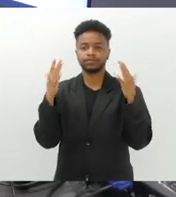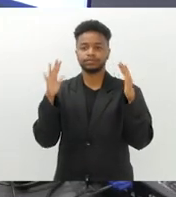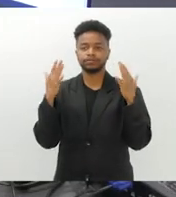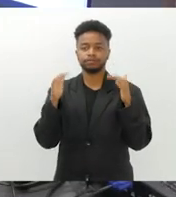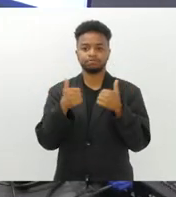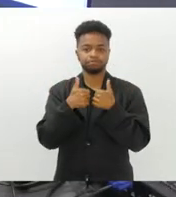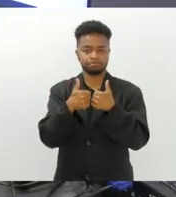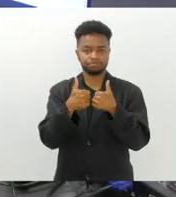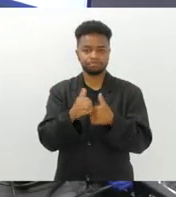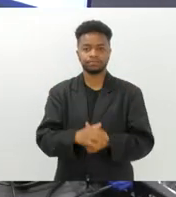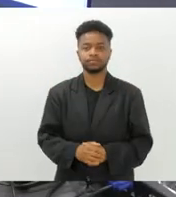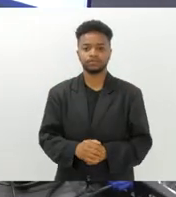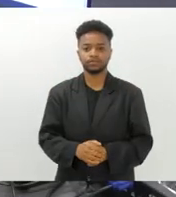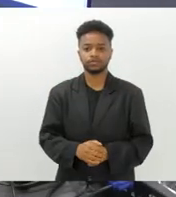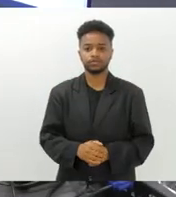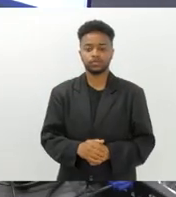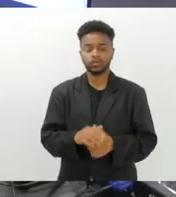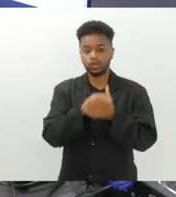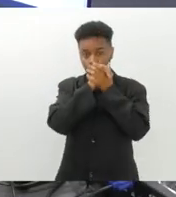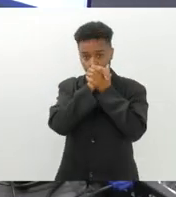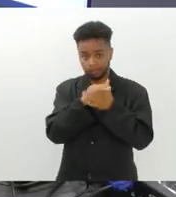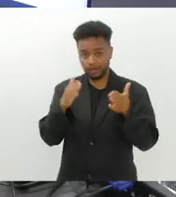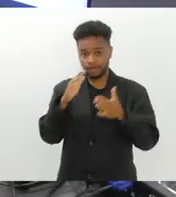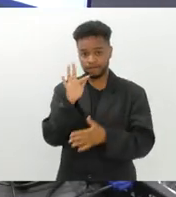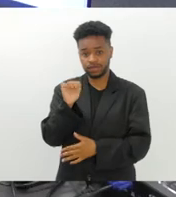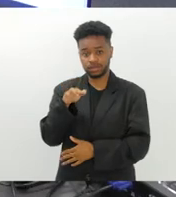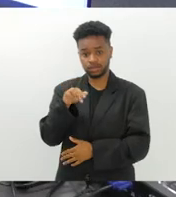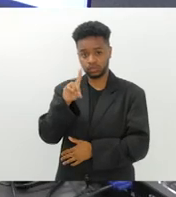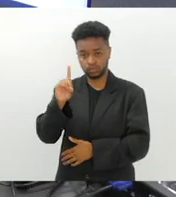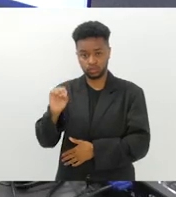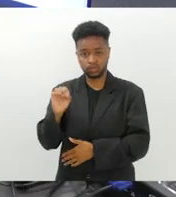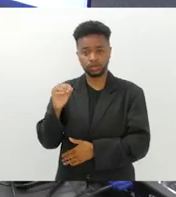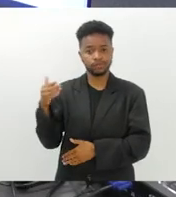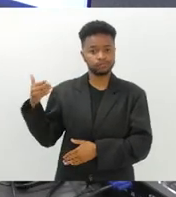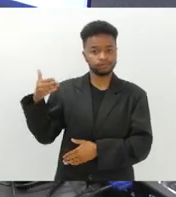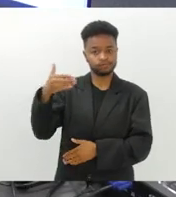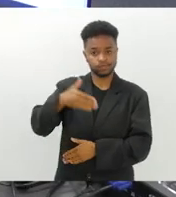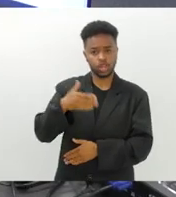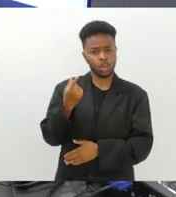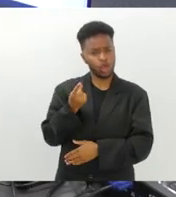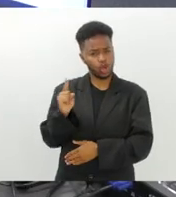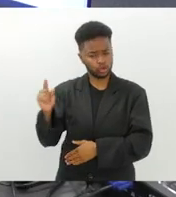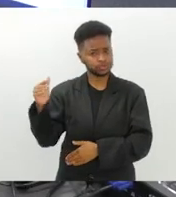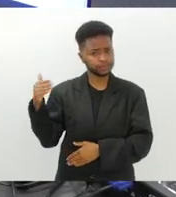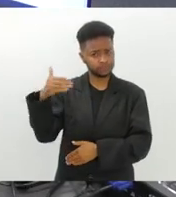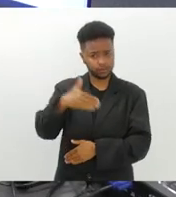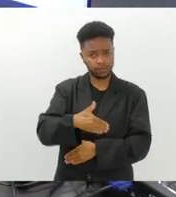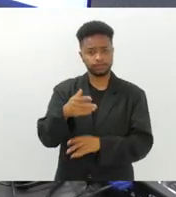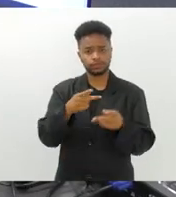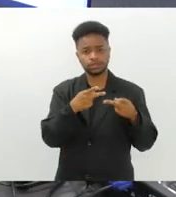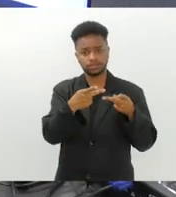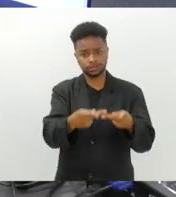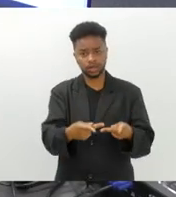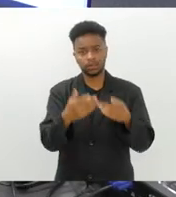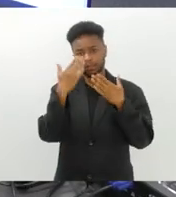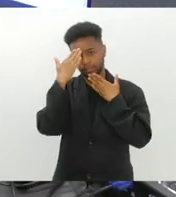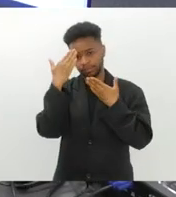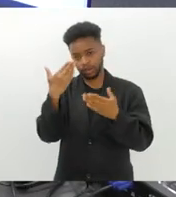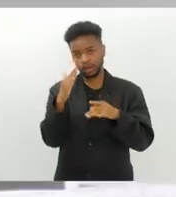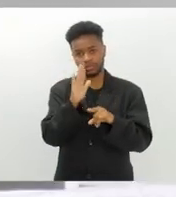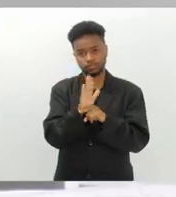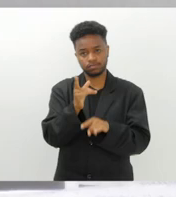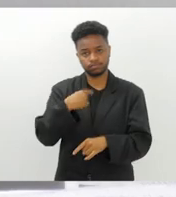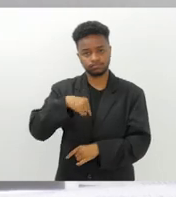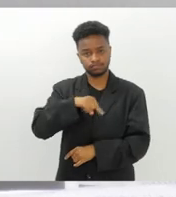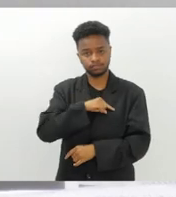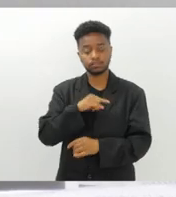Beleza. Pai Fernando veio de longe aqui para prestigiar. Muito obrigado mesmo, trouxe a sua contribuição.